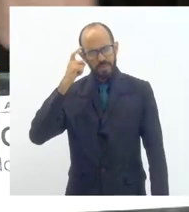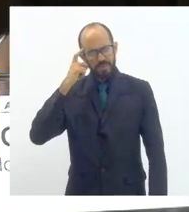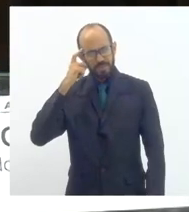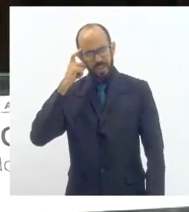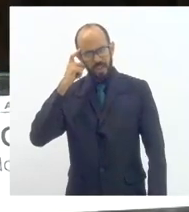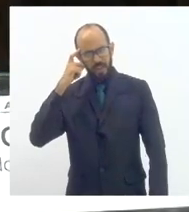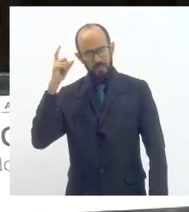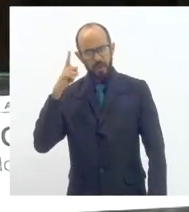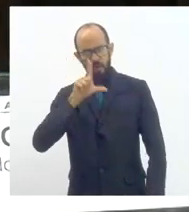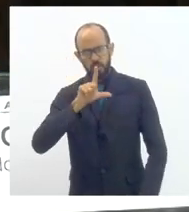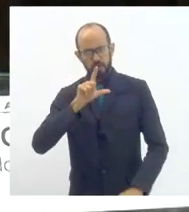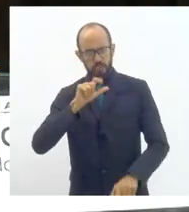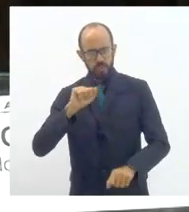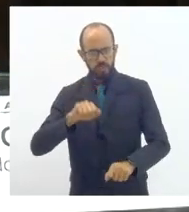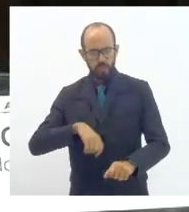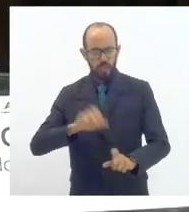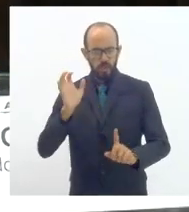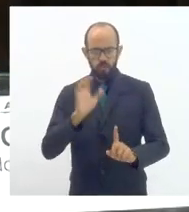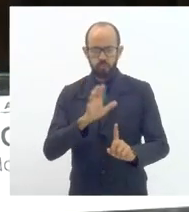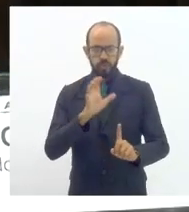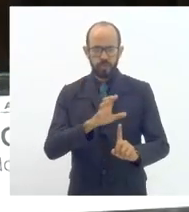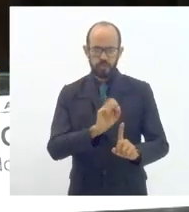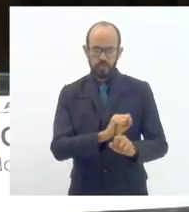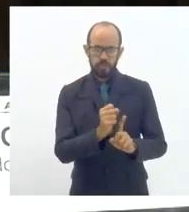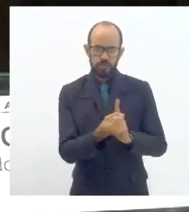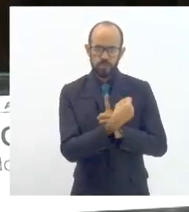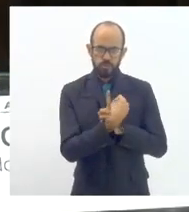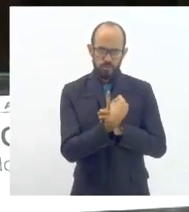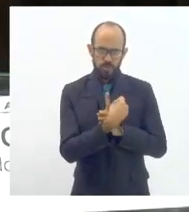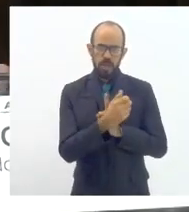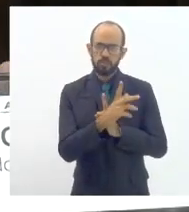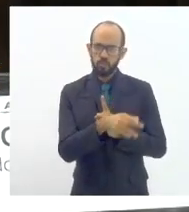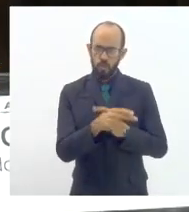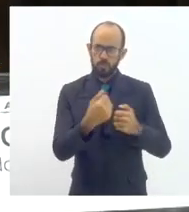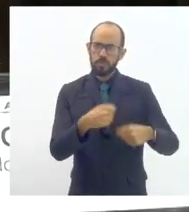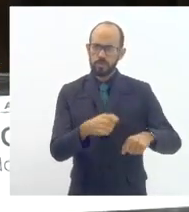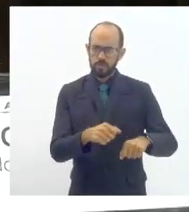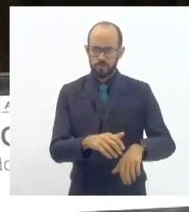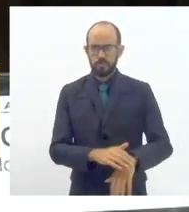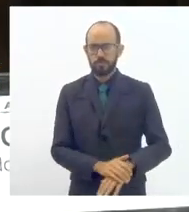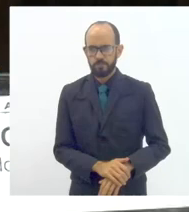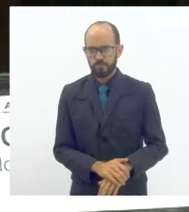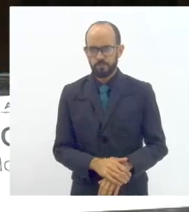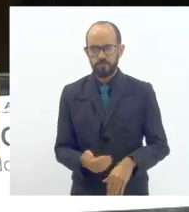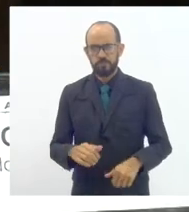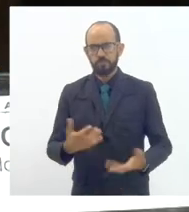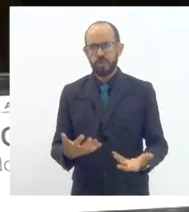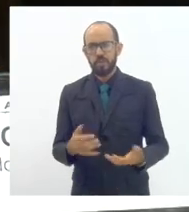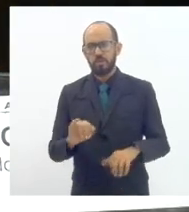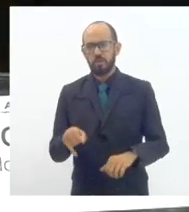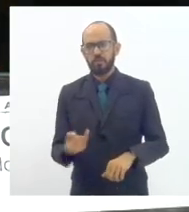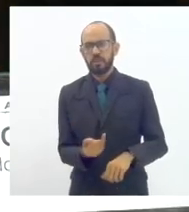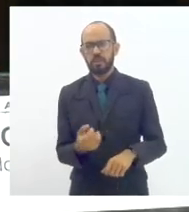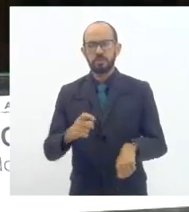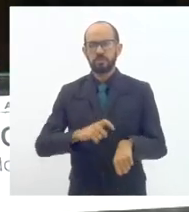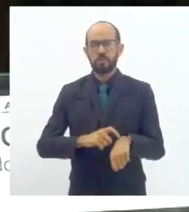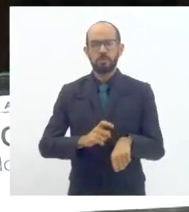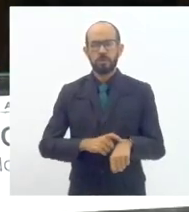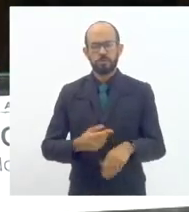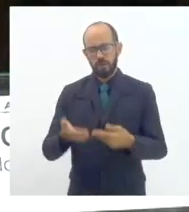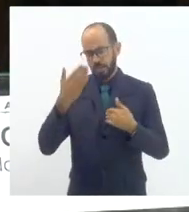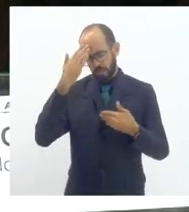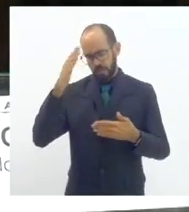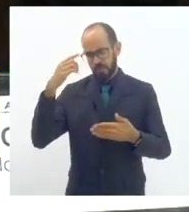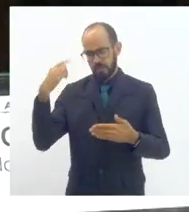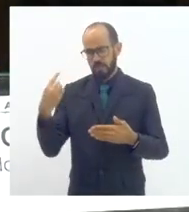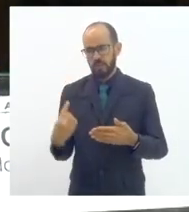para intervir na sociedade como tem que ser. Eu quero aproveitar esse momento para agradecer muito à deputada Dani